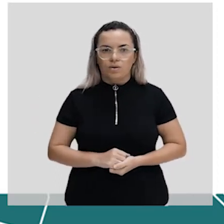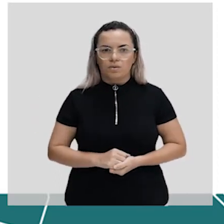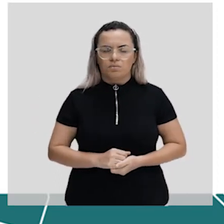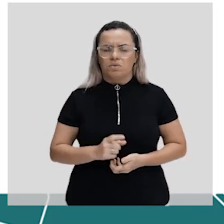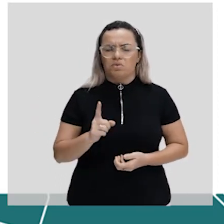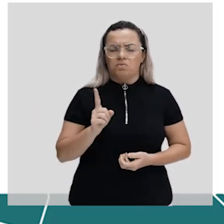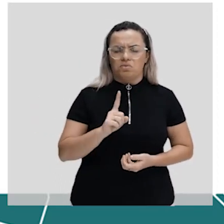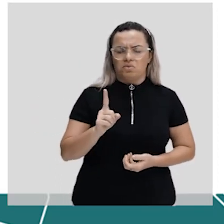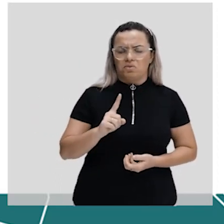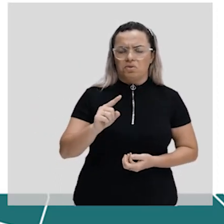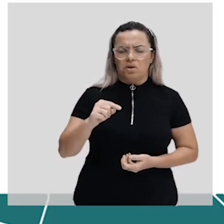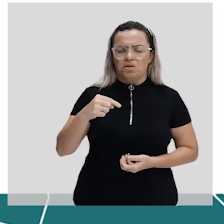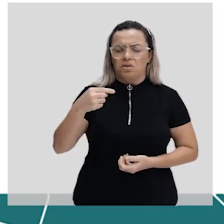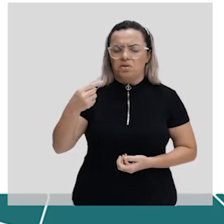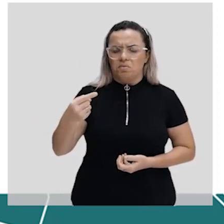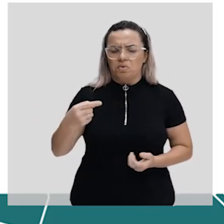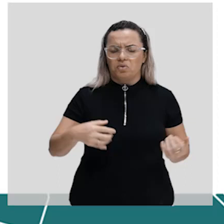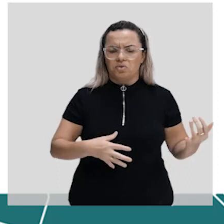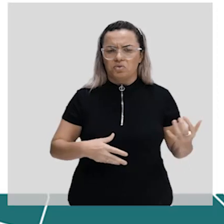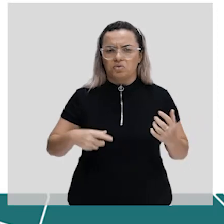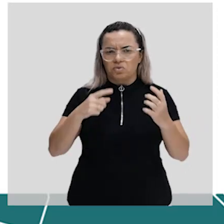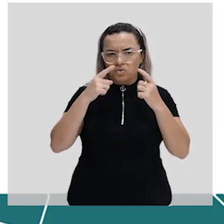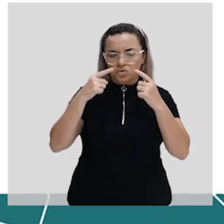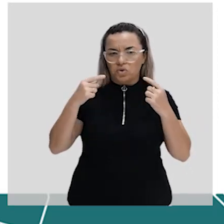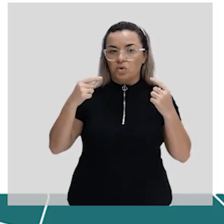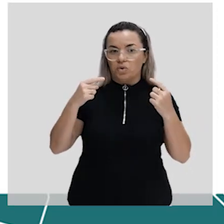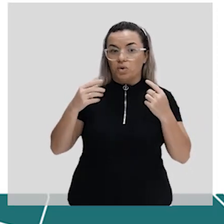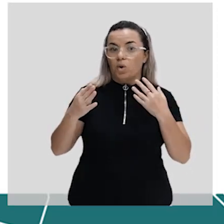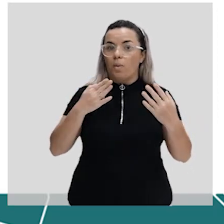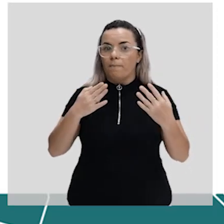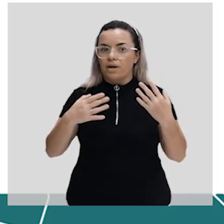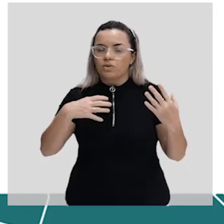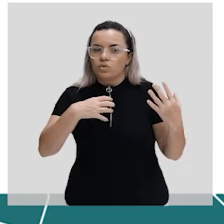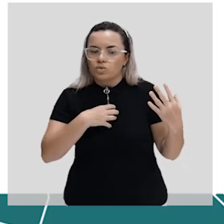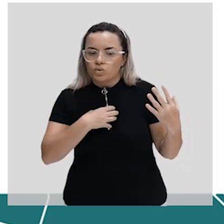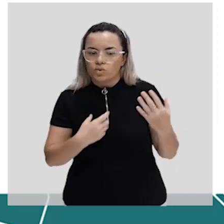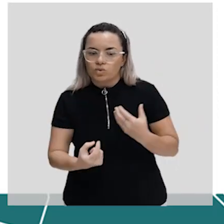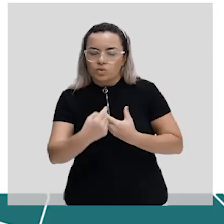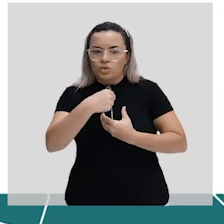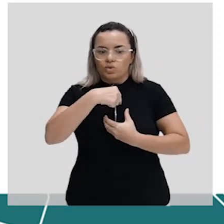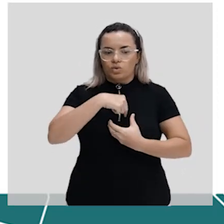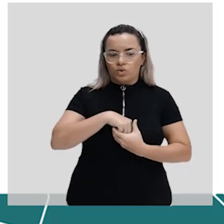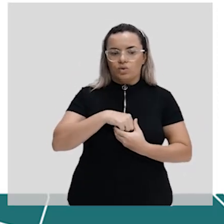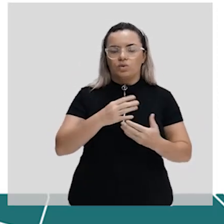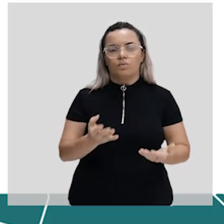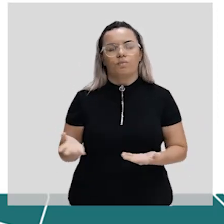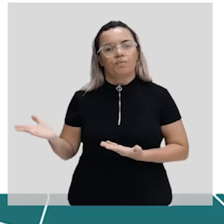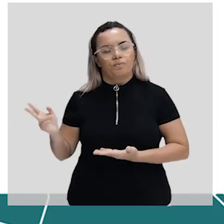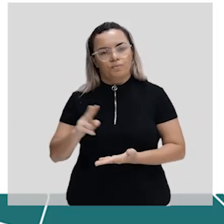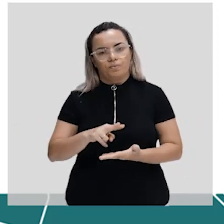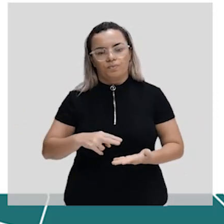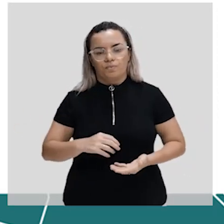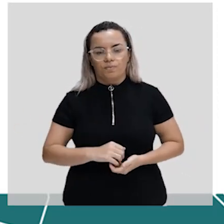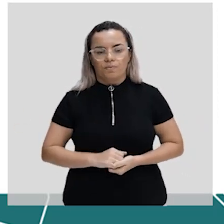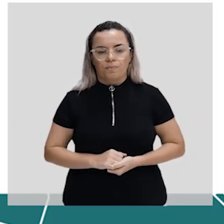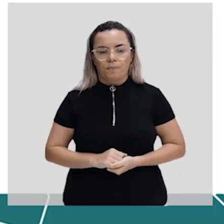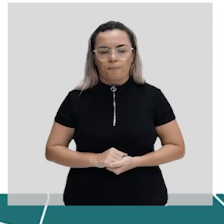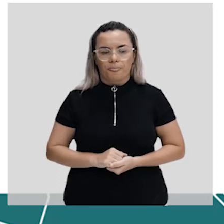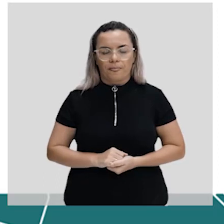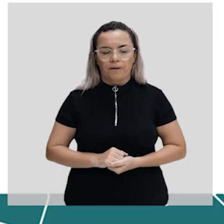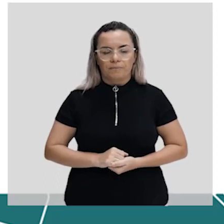chorando, já passou do choro, já é o soluço. Quando os sons dos violões nas cordas gemem e